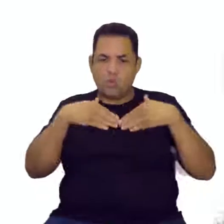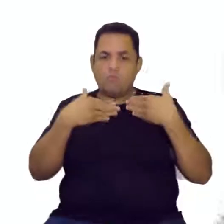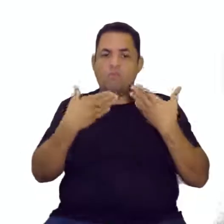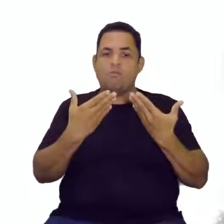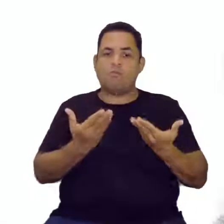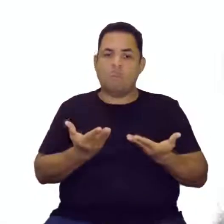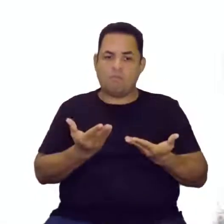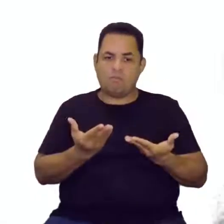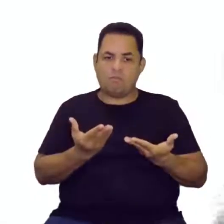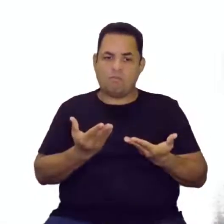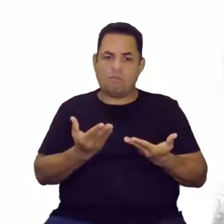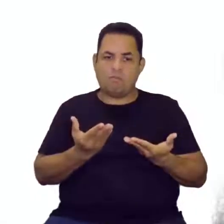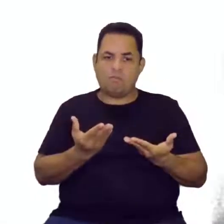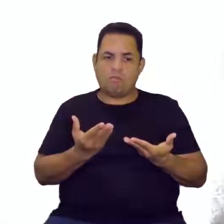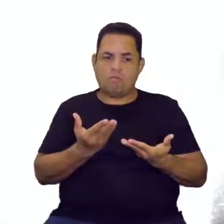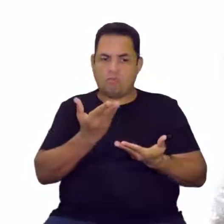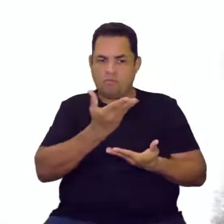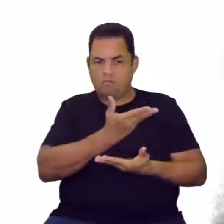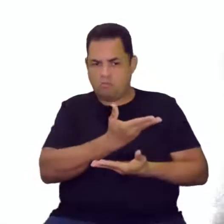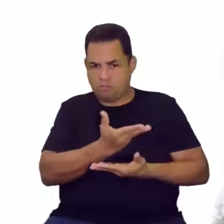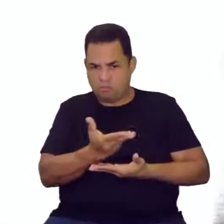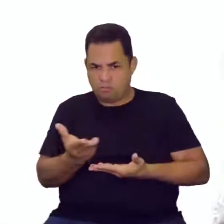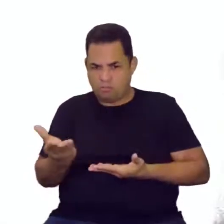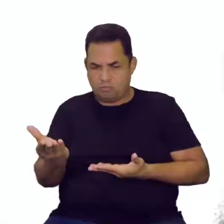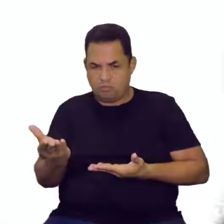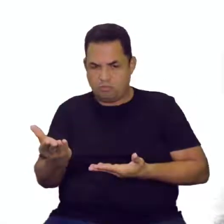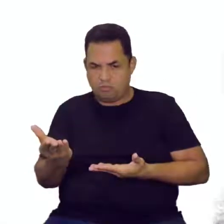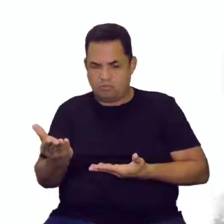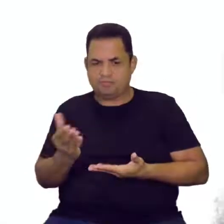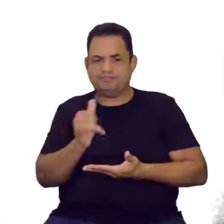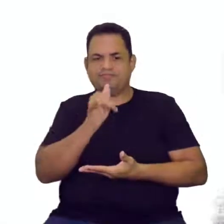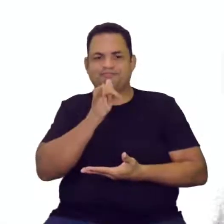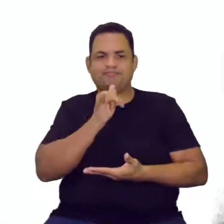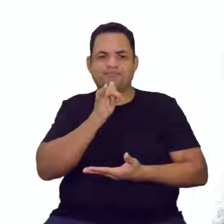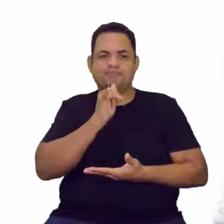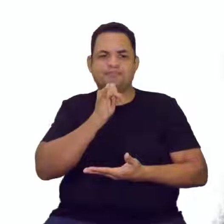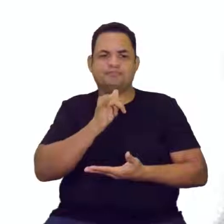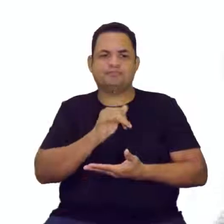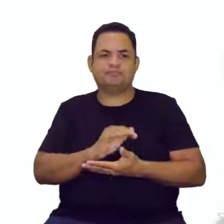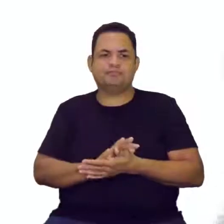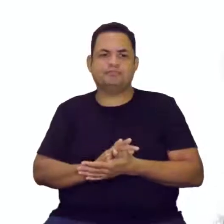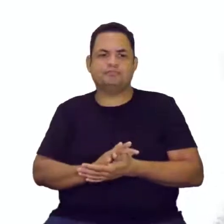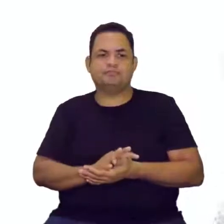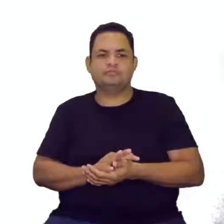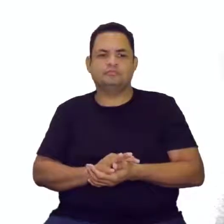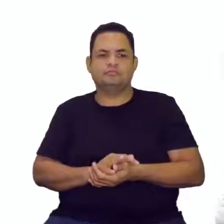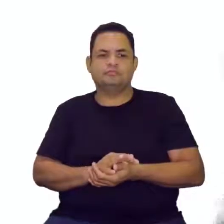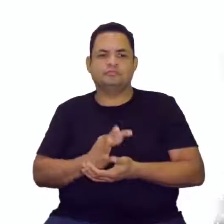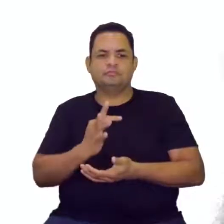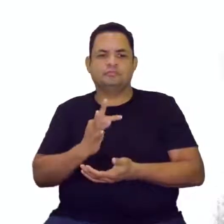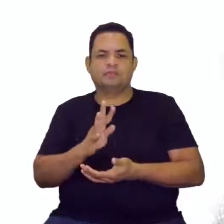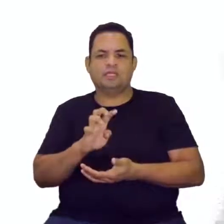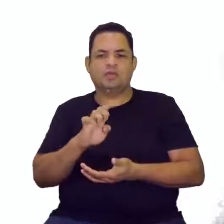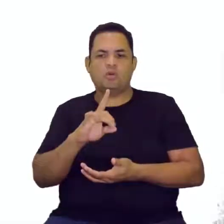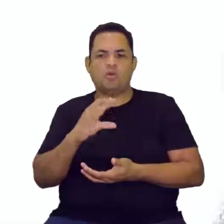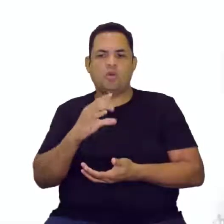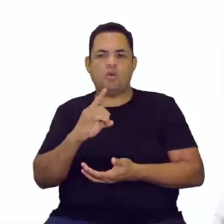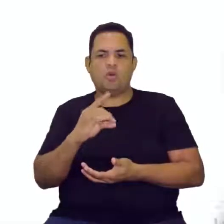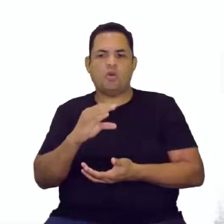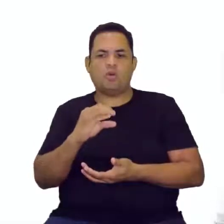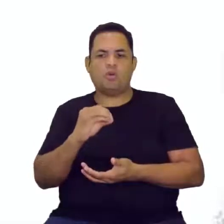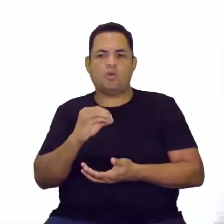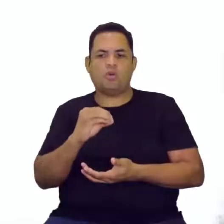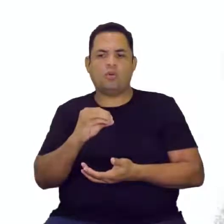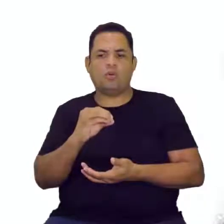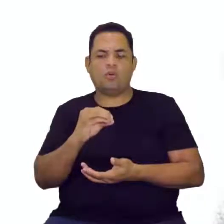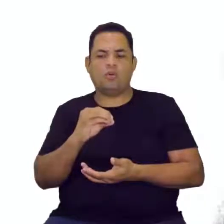Quando esses carinhas aqui, como por exemplo, o triclorofluormetano, a gente tem